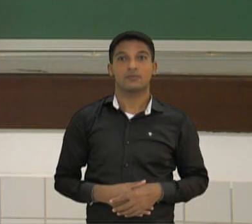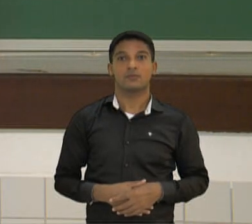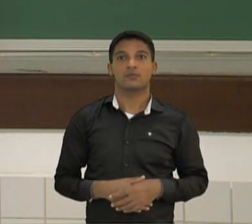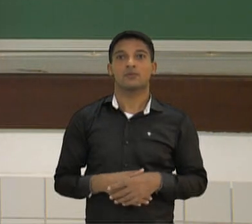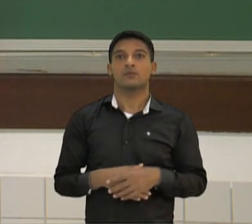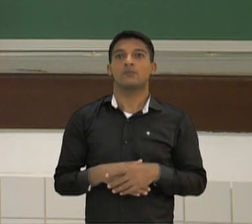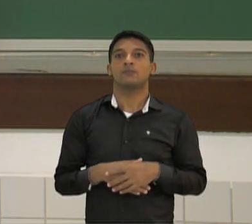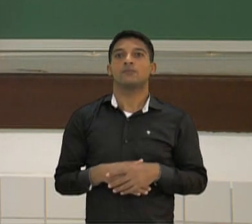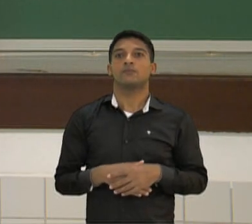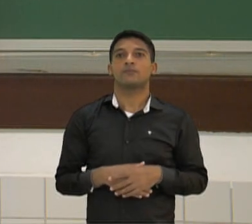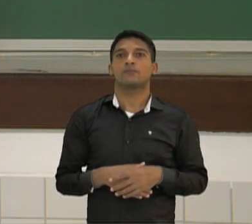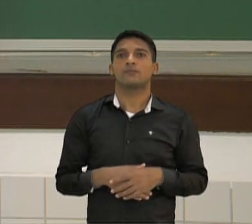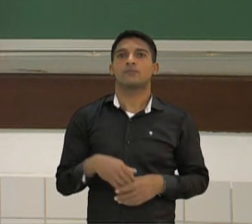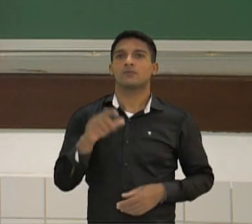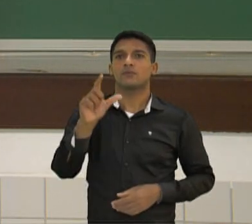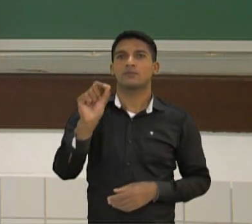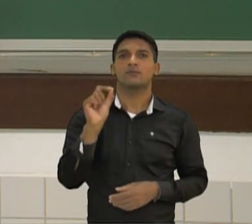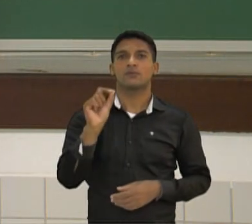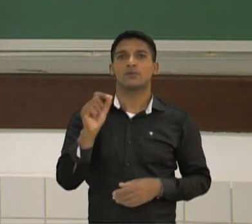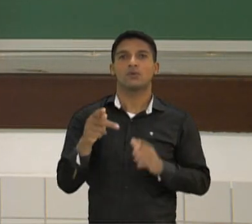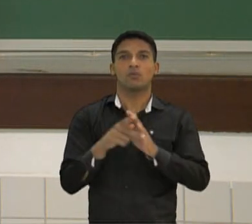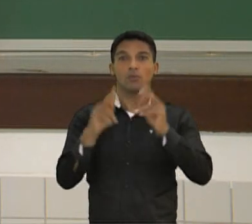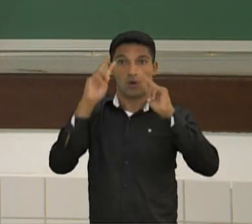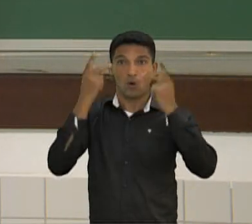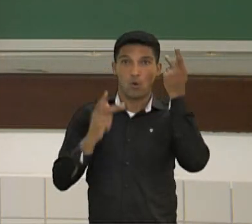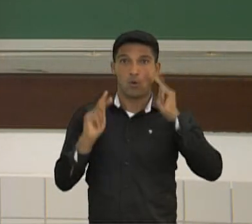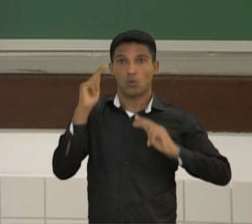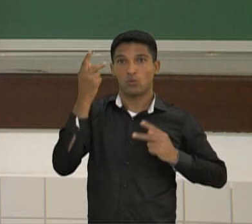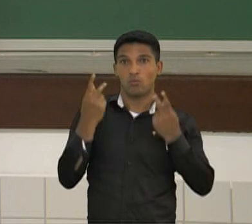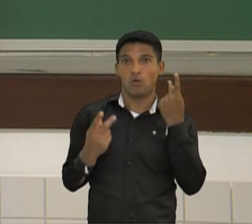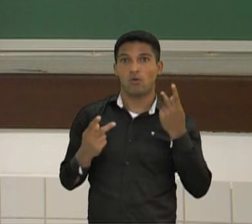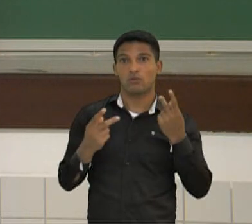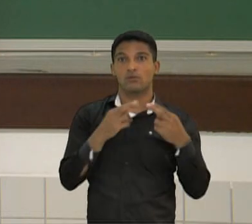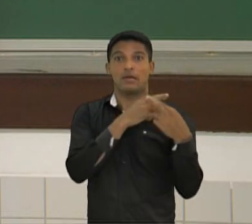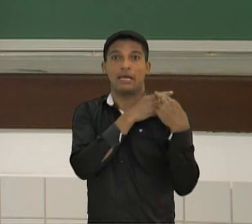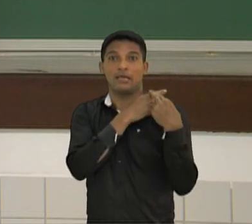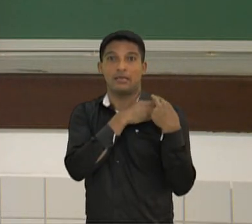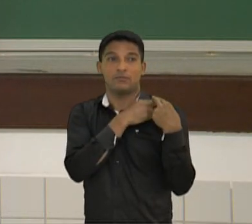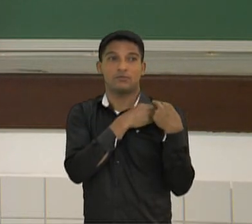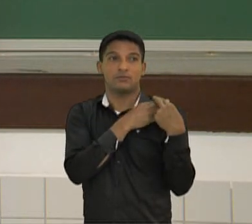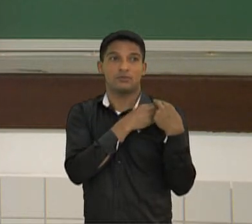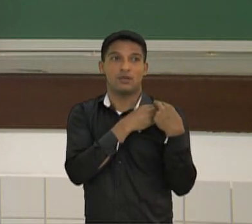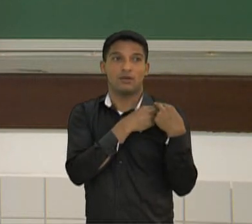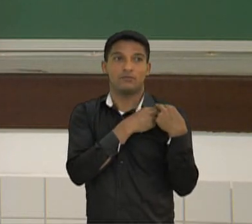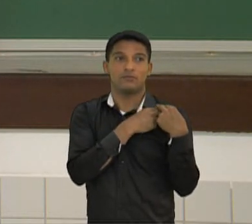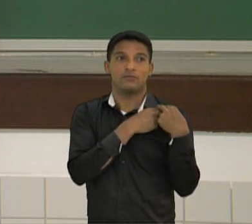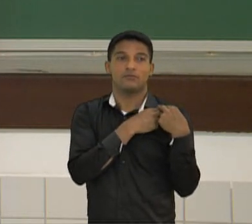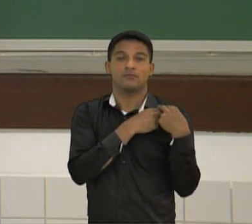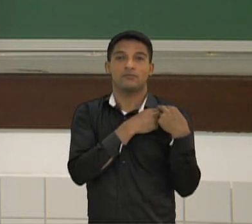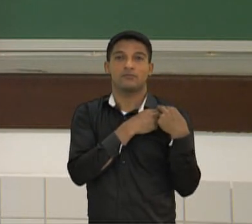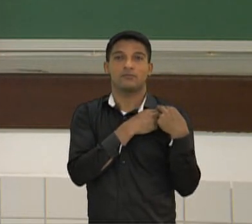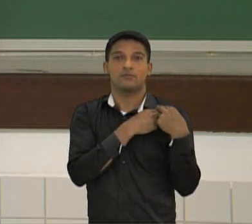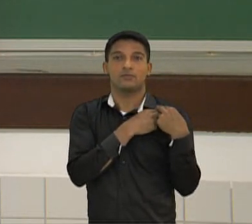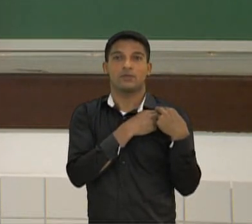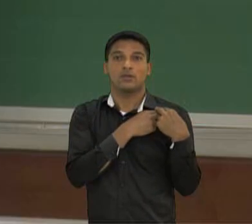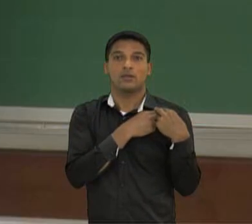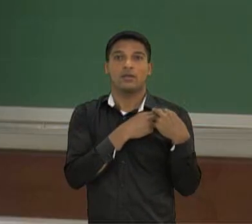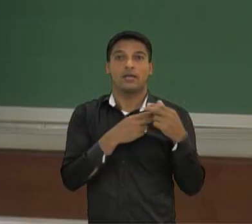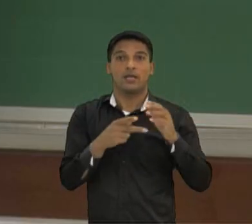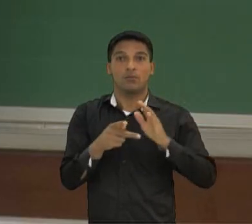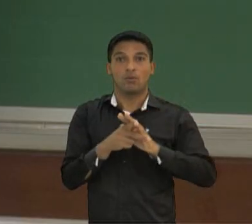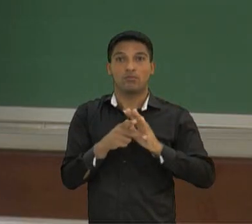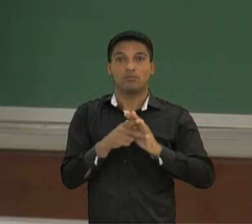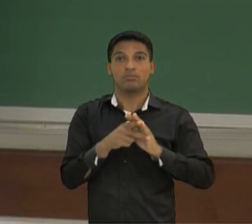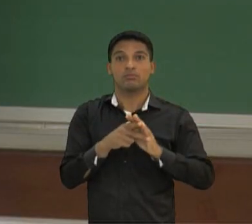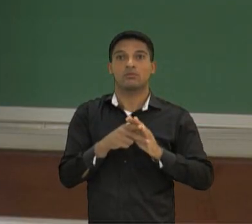E então, galerinha, quem assinalou que são os hormônios responsáveis pela comunicação do sistema